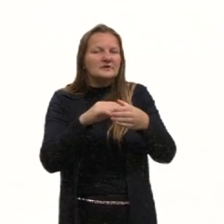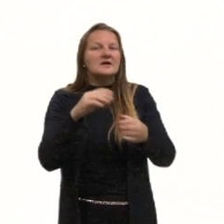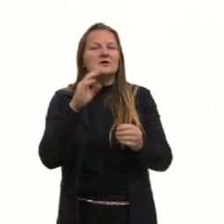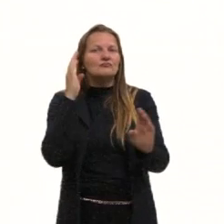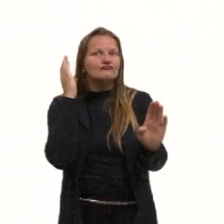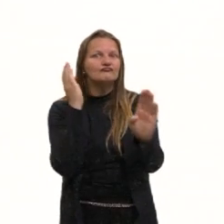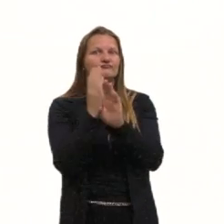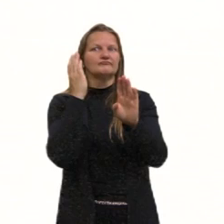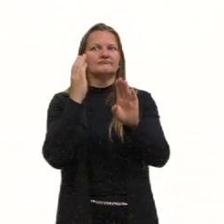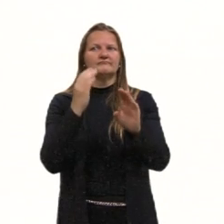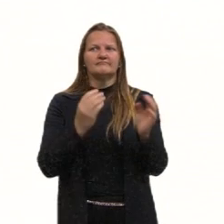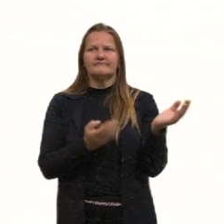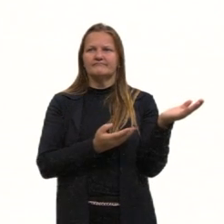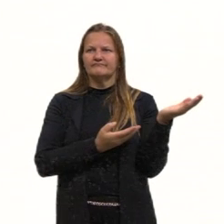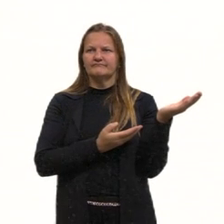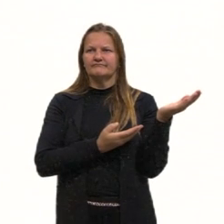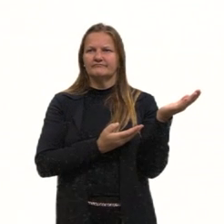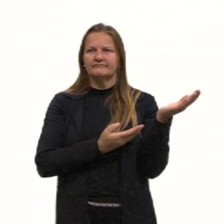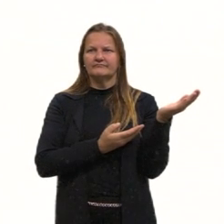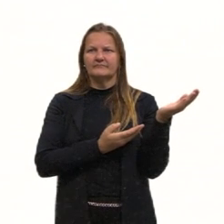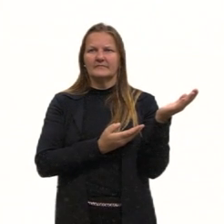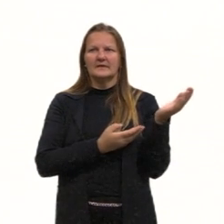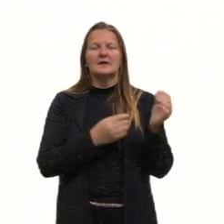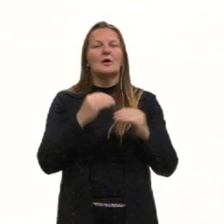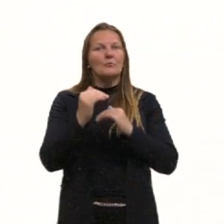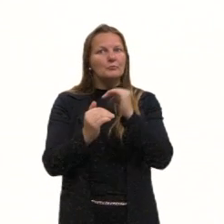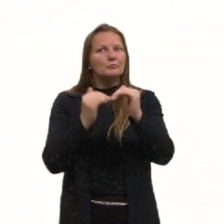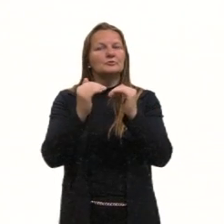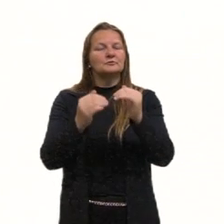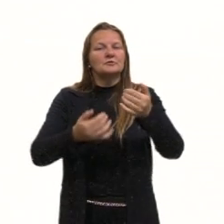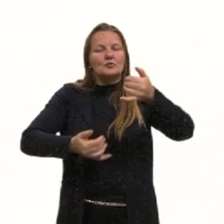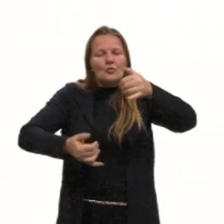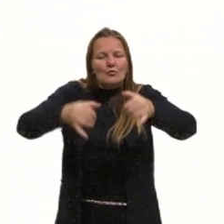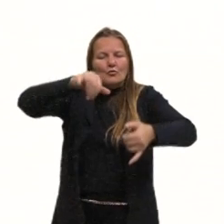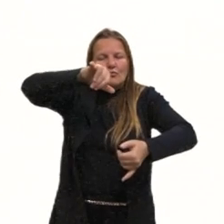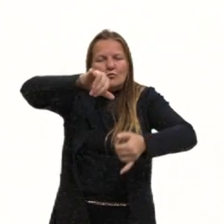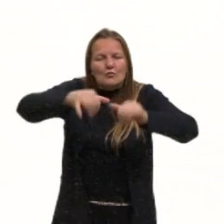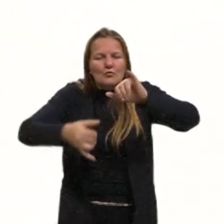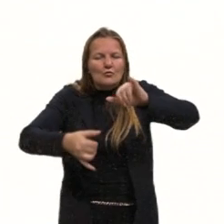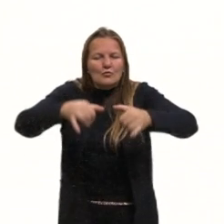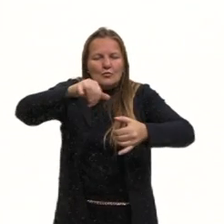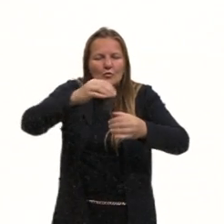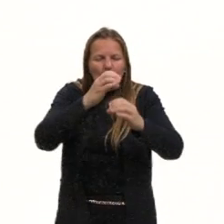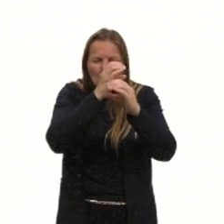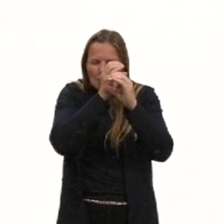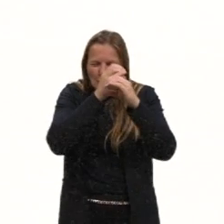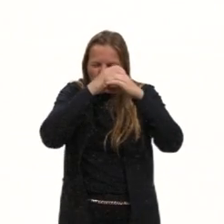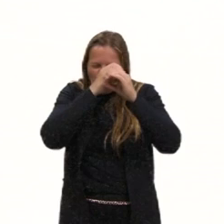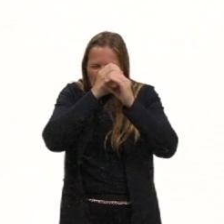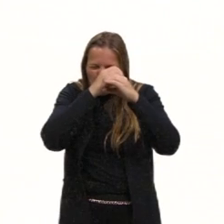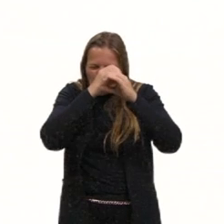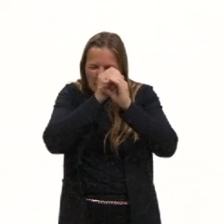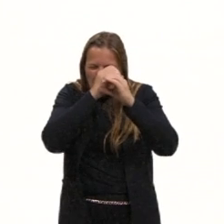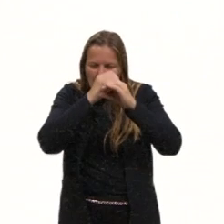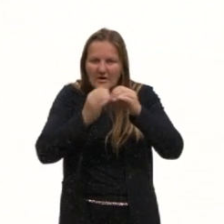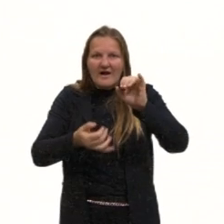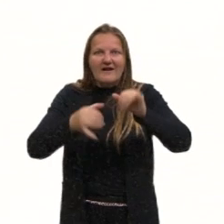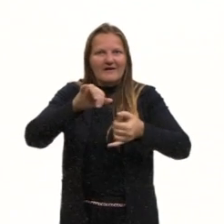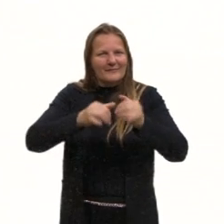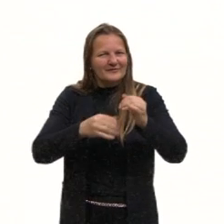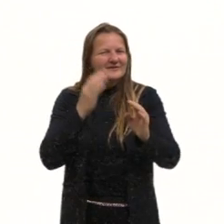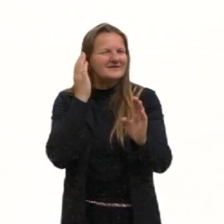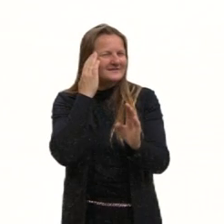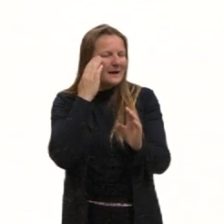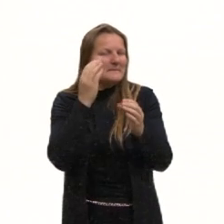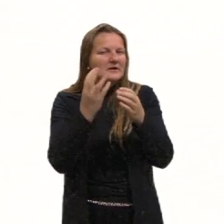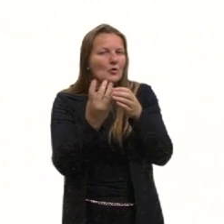Tá o que que acontece é um procedimento Laboratorial né uma análise química utilizar exatamente para determinar